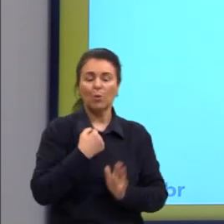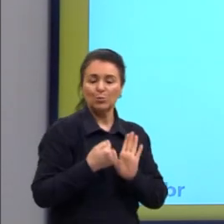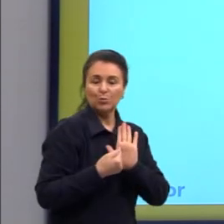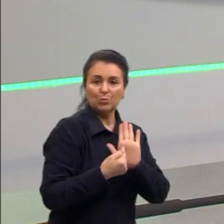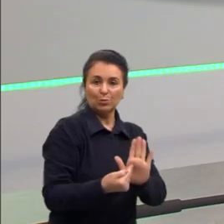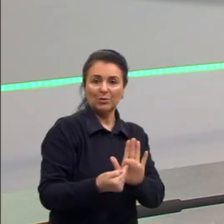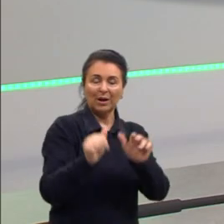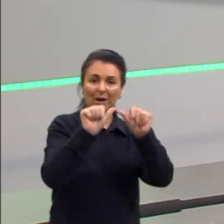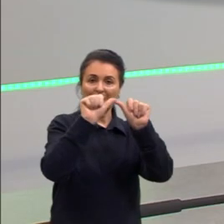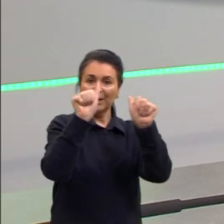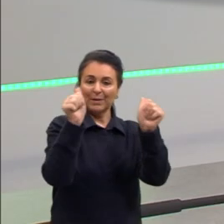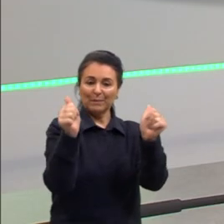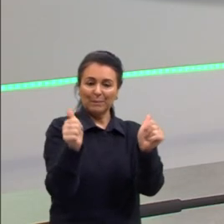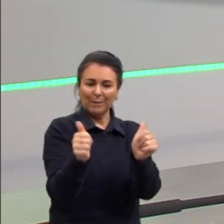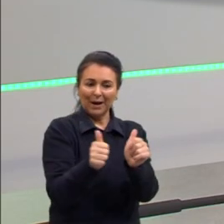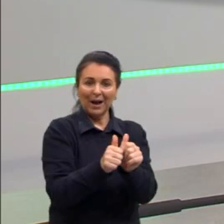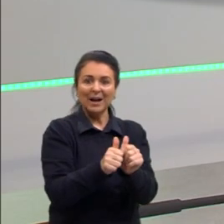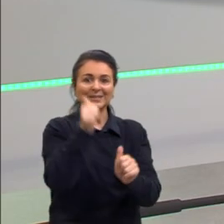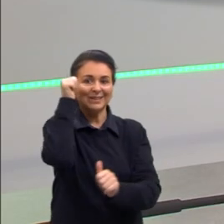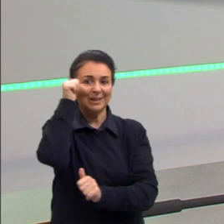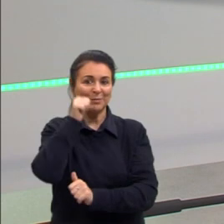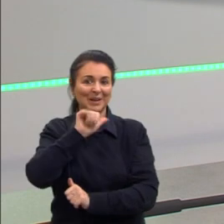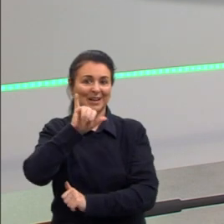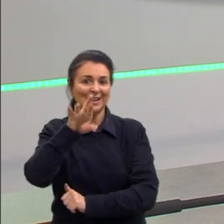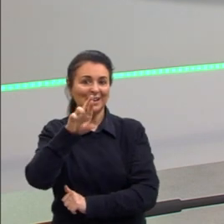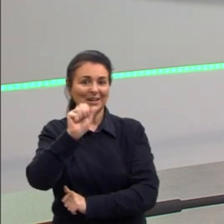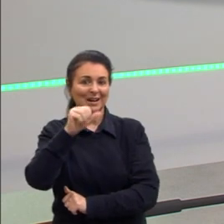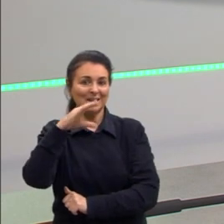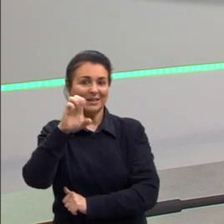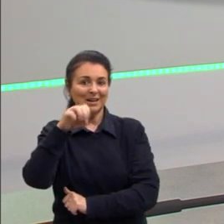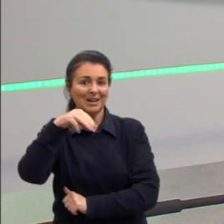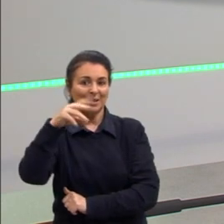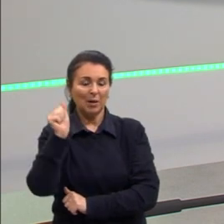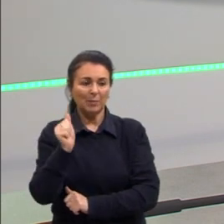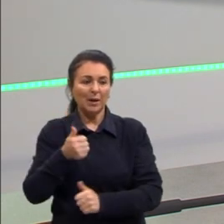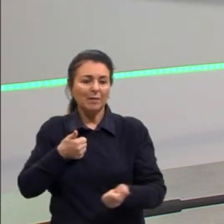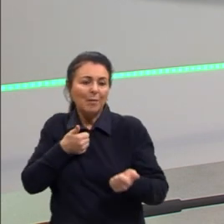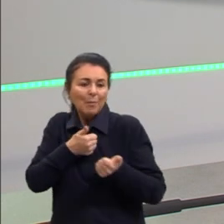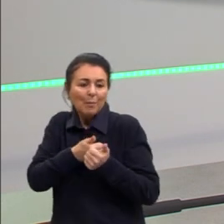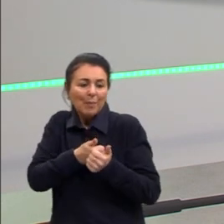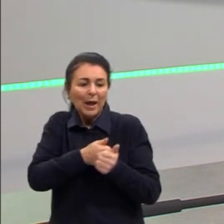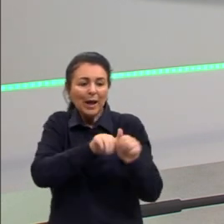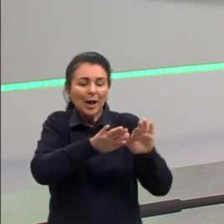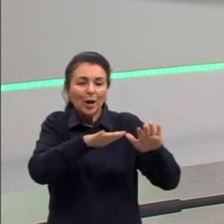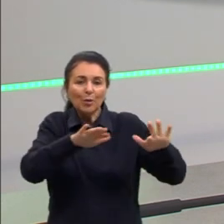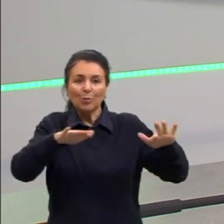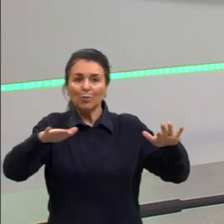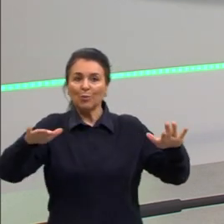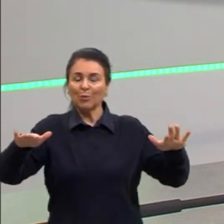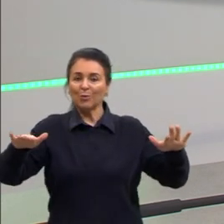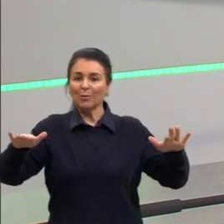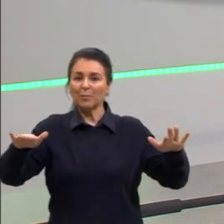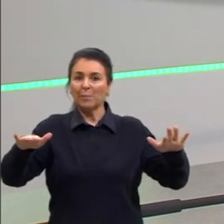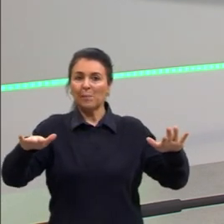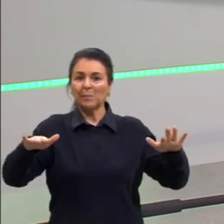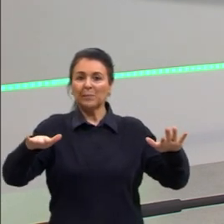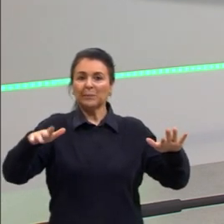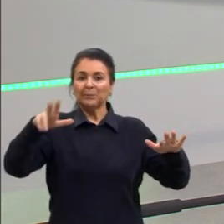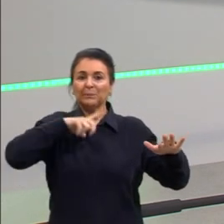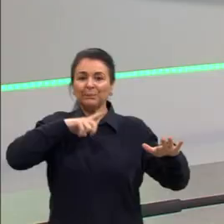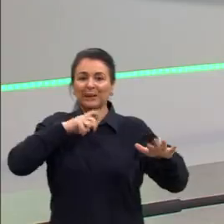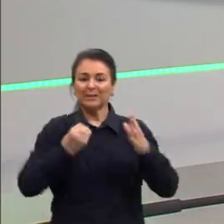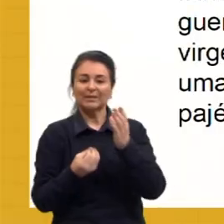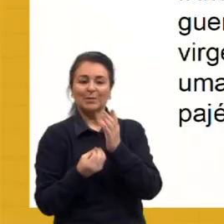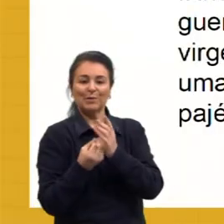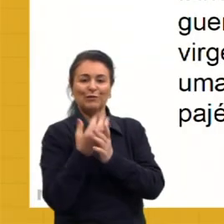a imagem da própria da própria da semana né próxima ao mar ali com uma flor